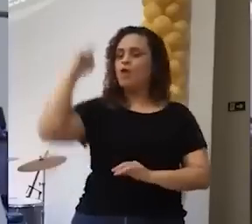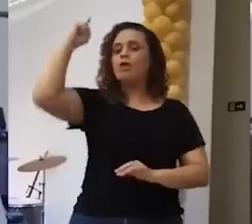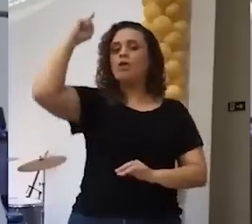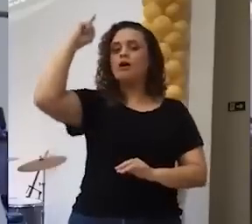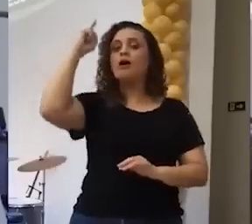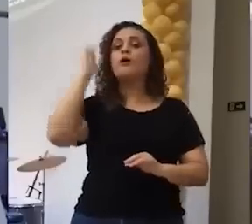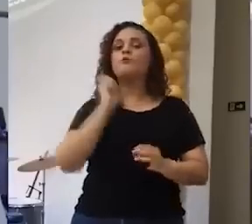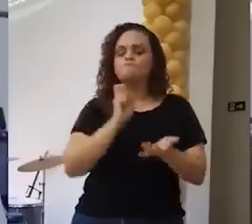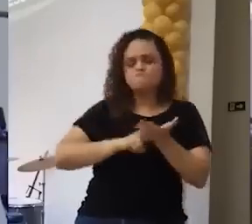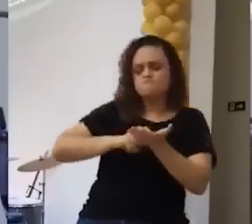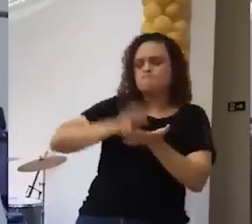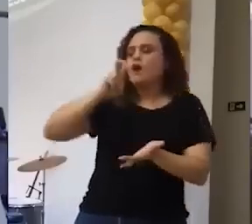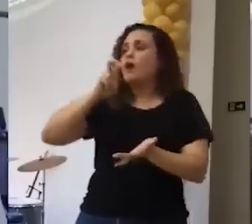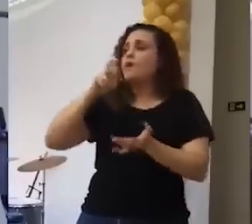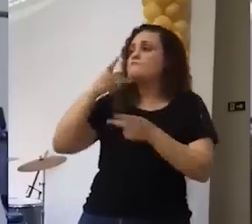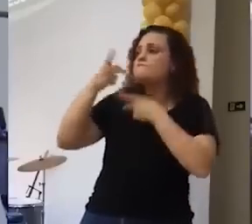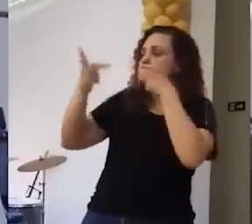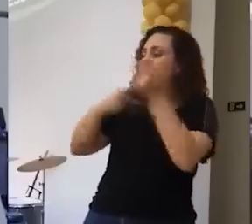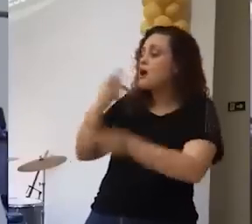uma mulher feliz,